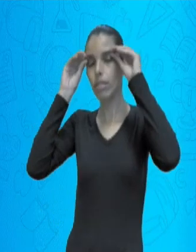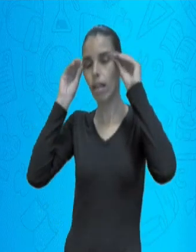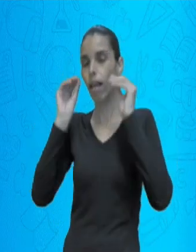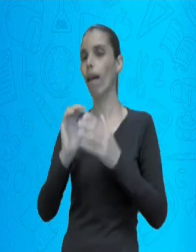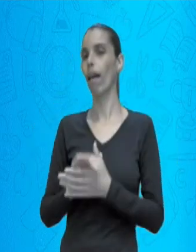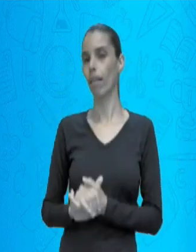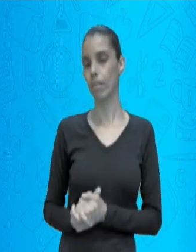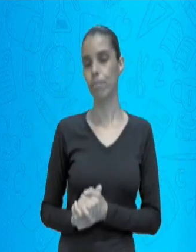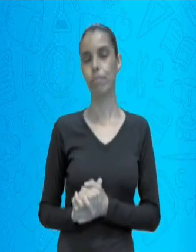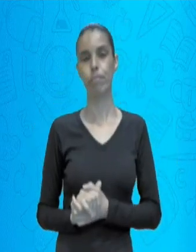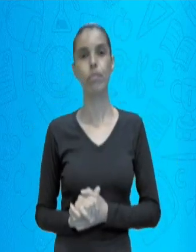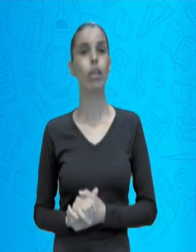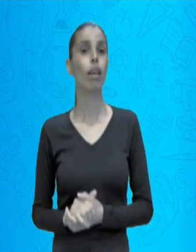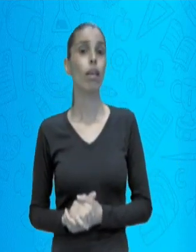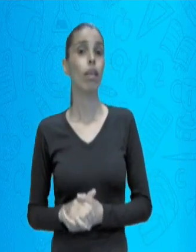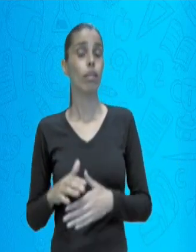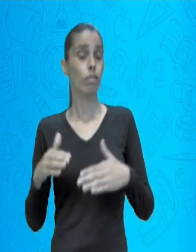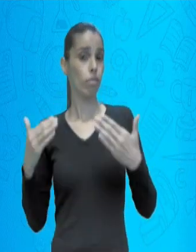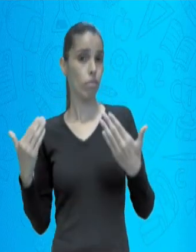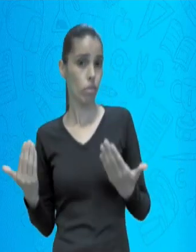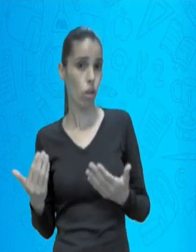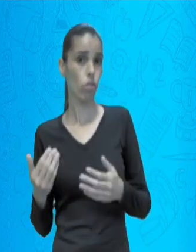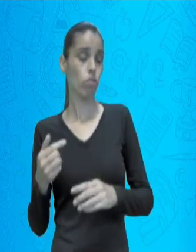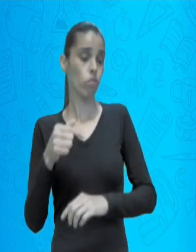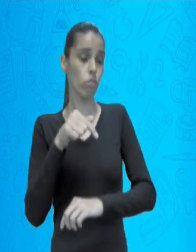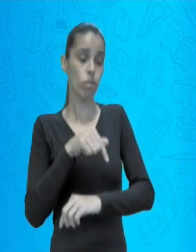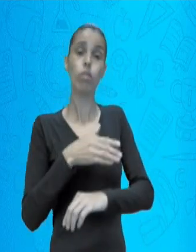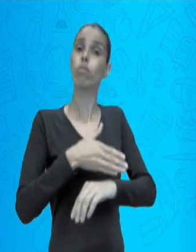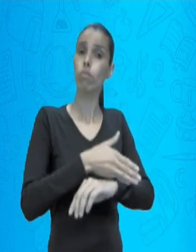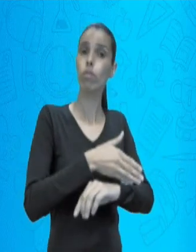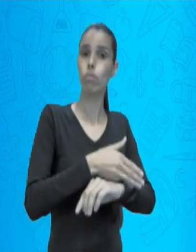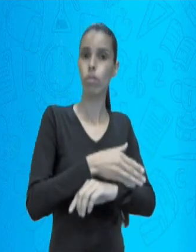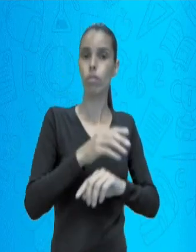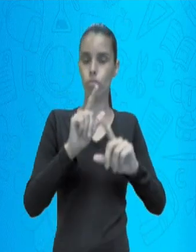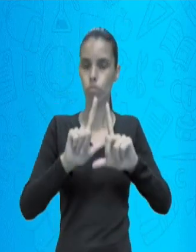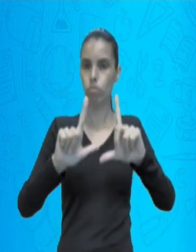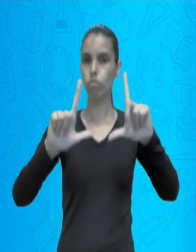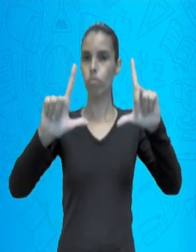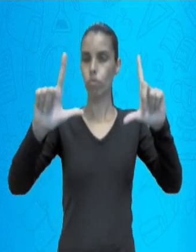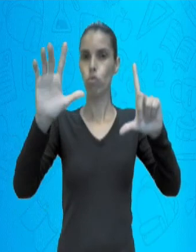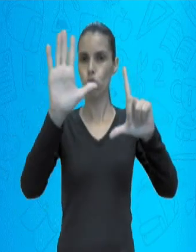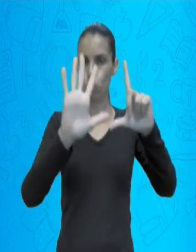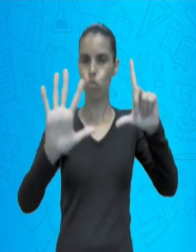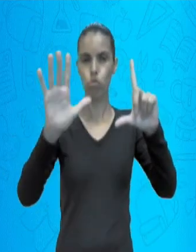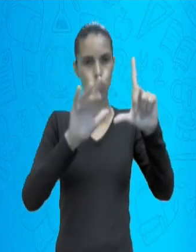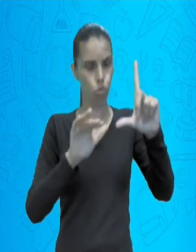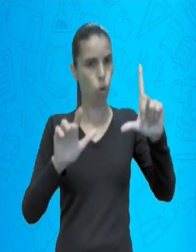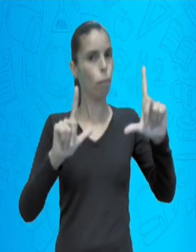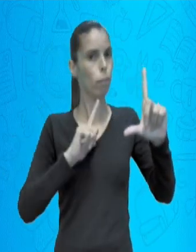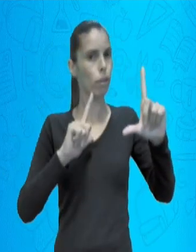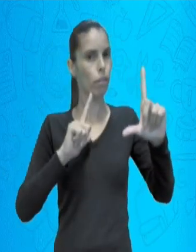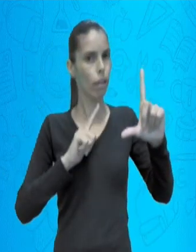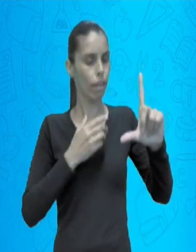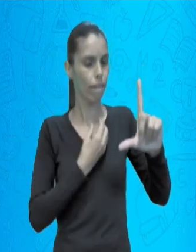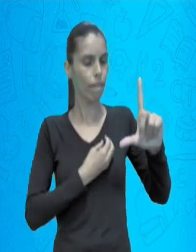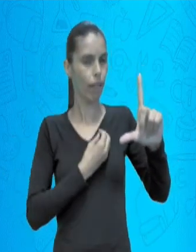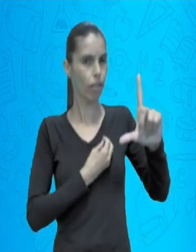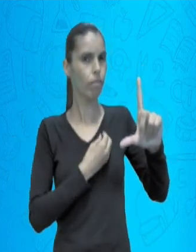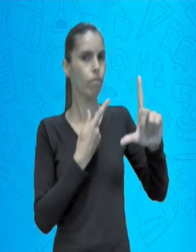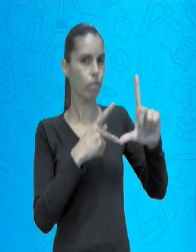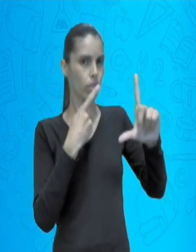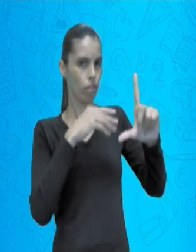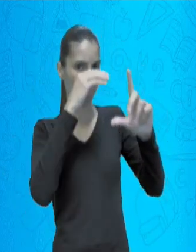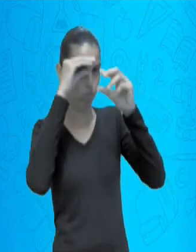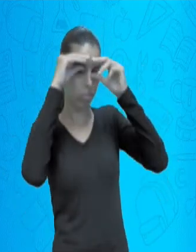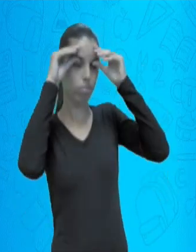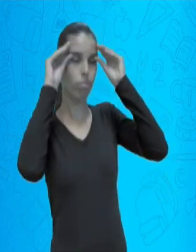tem lá, que fala sobre toda a biografia dele. E para acessar a nossa